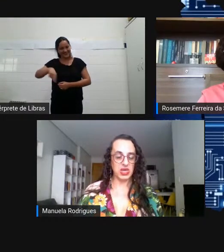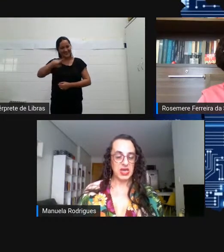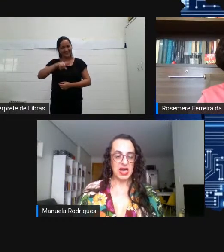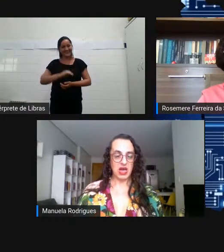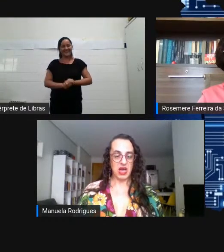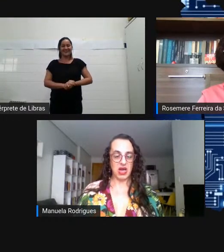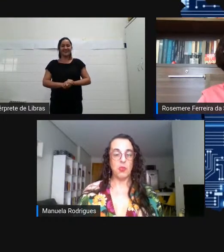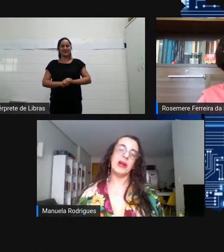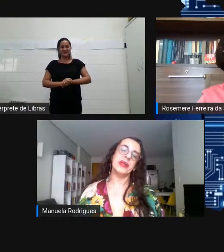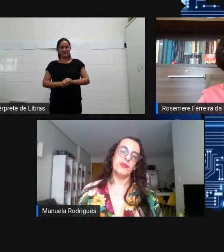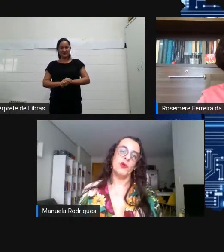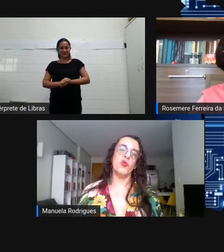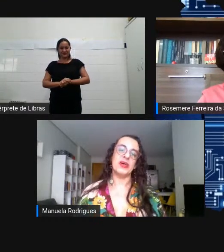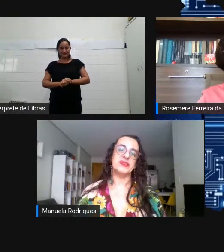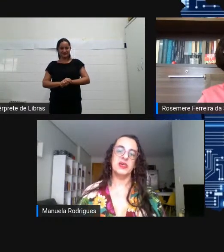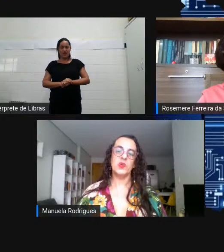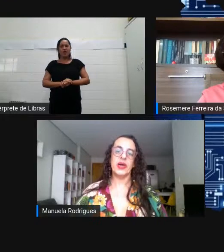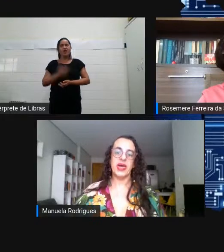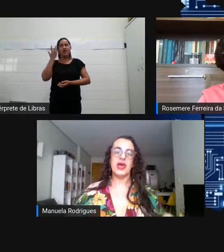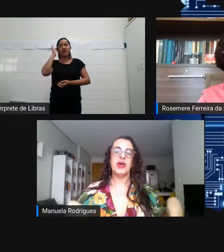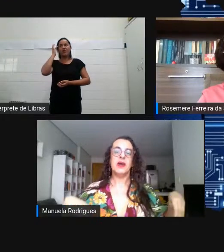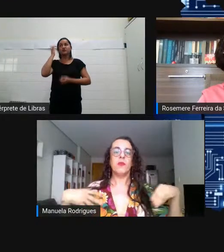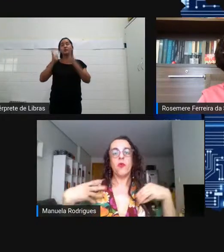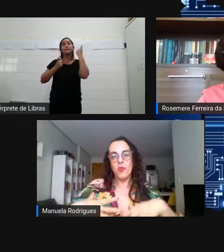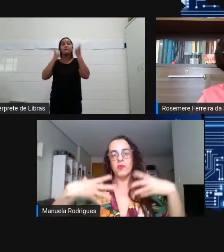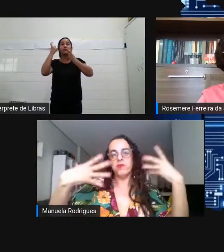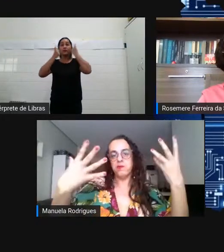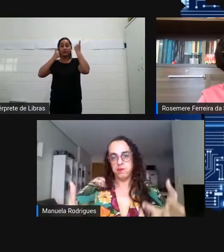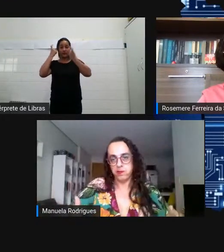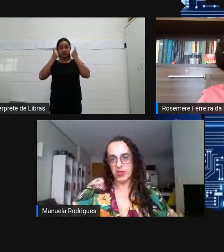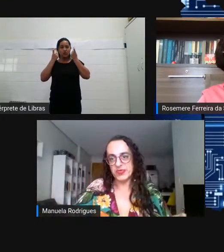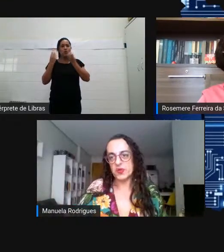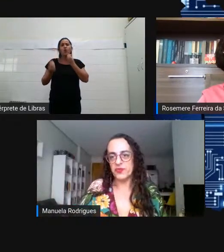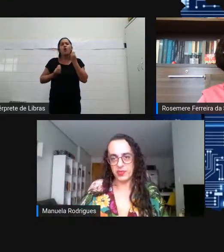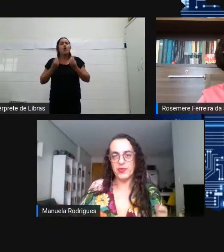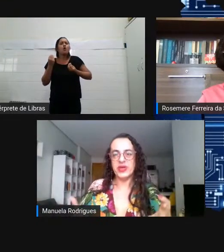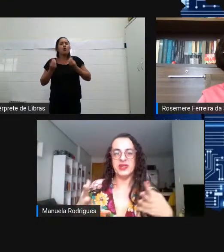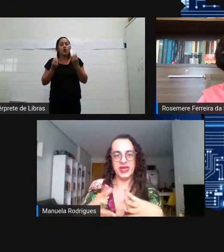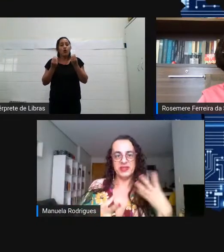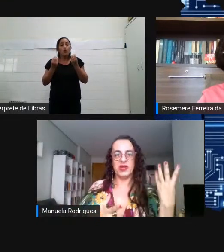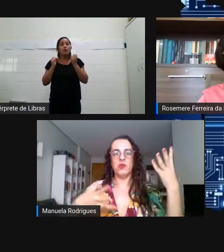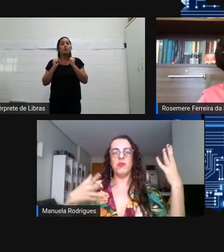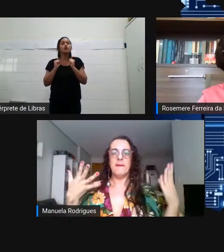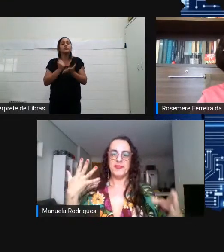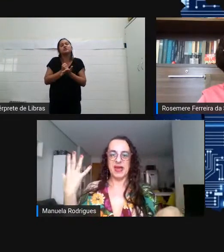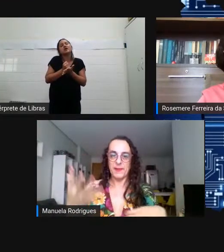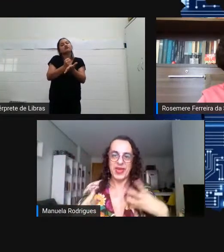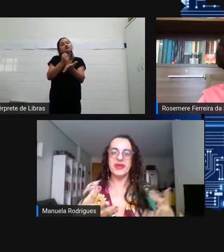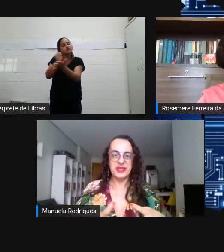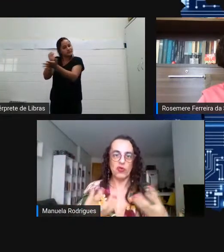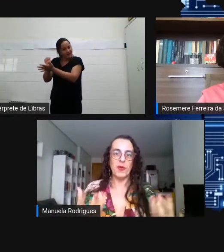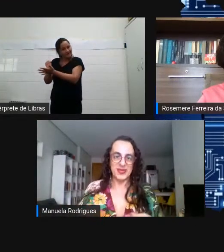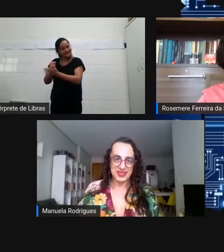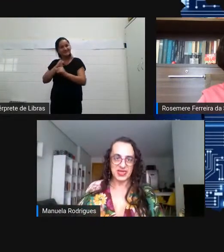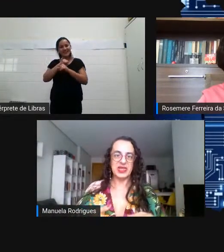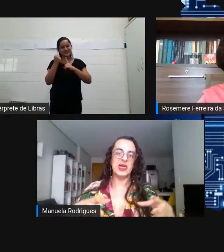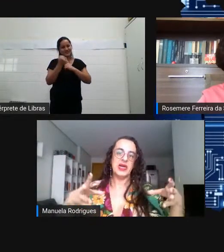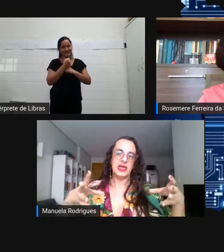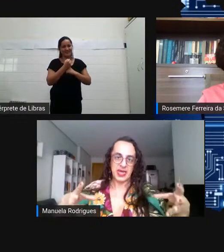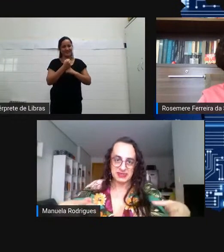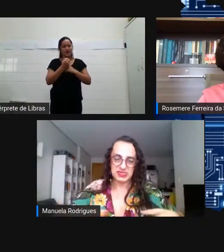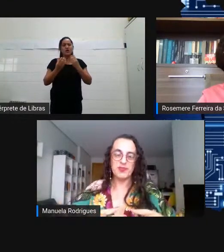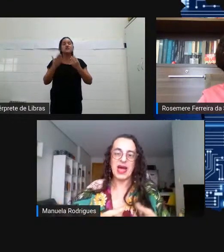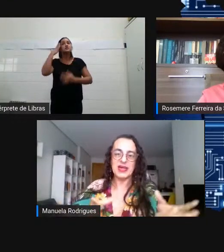que uma grande preocupação é como podemos contribuir, né? Então, saber que, de alguma